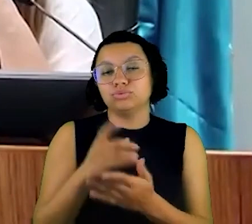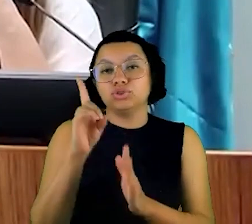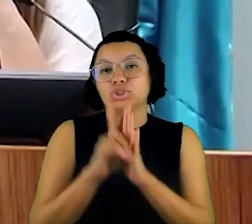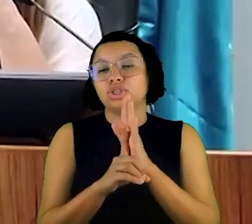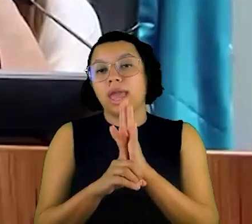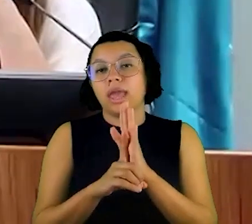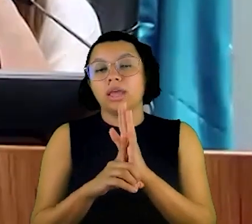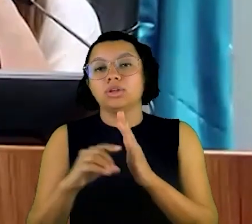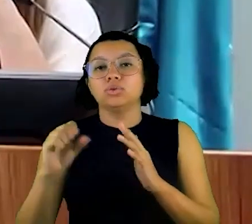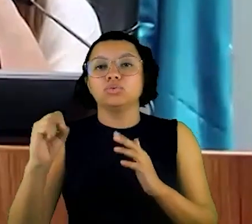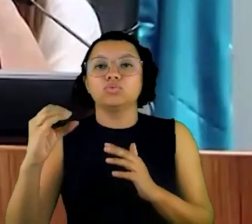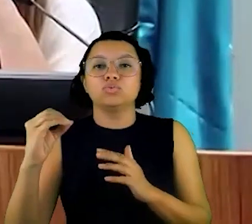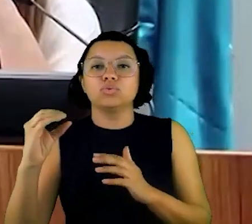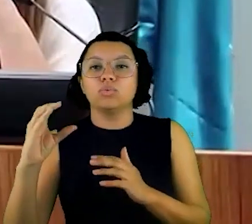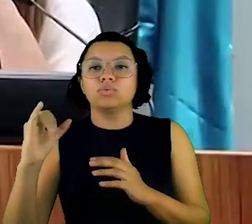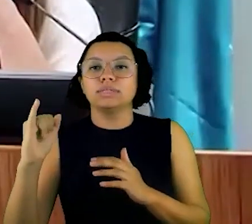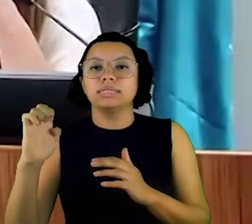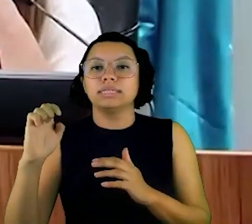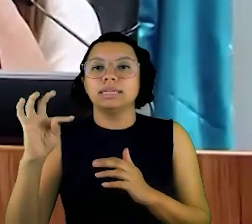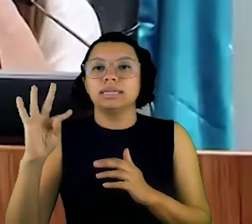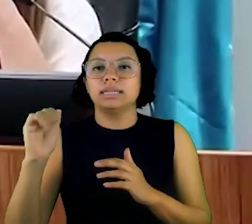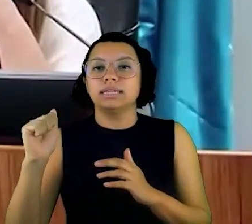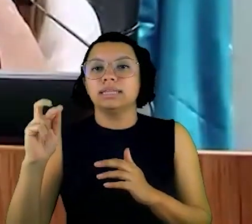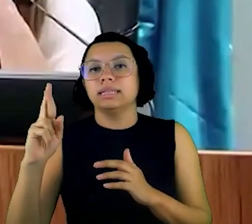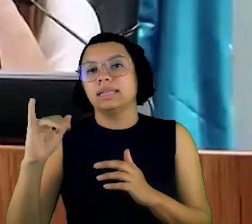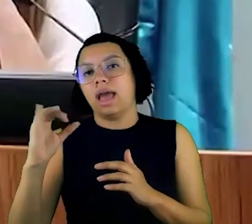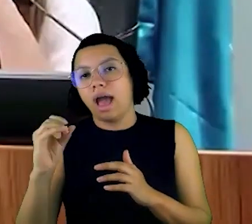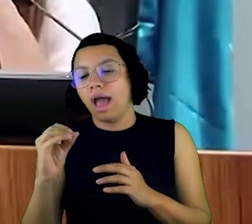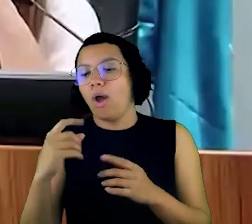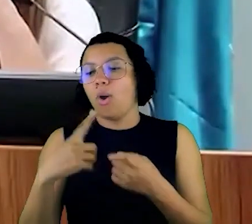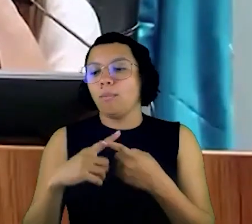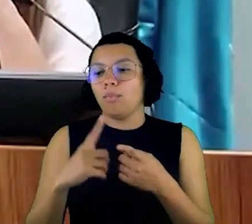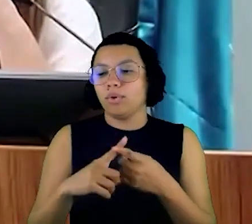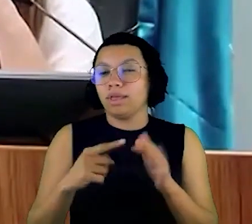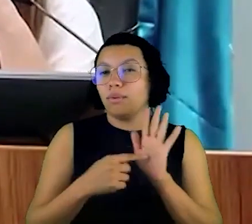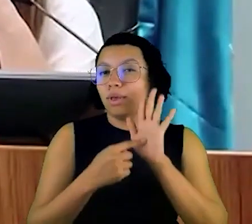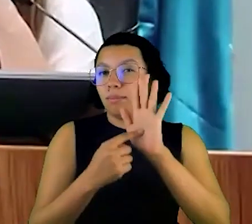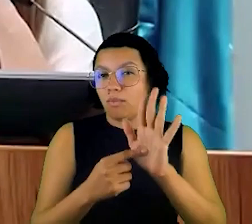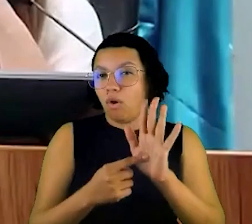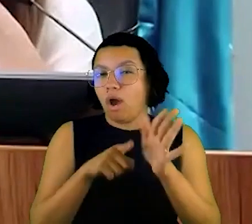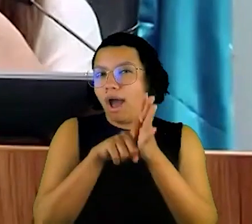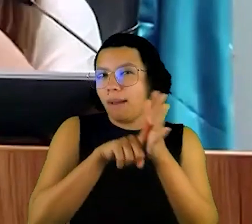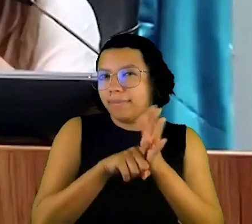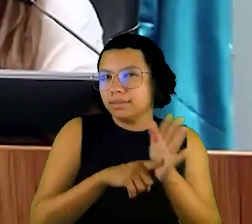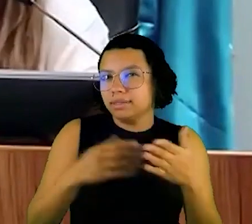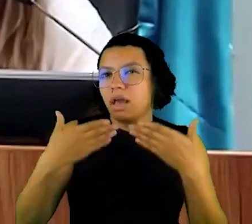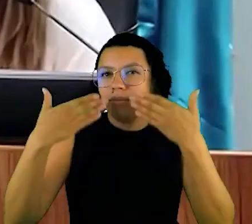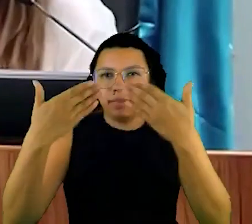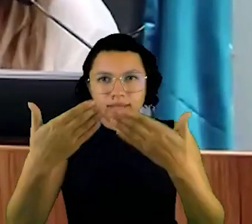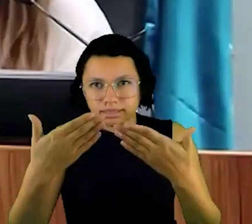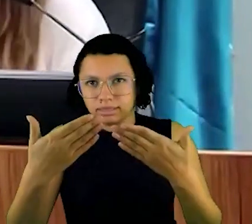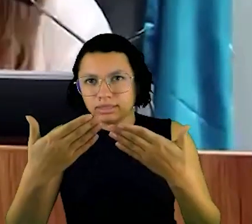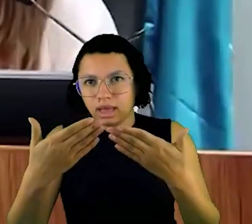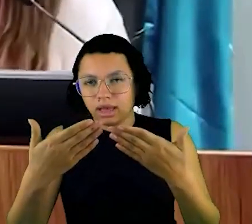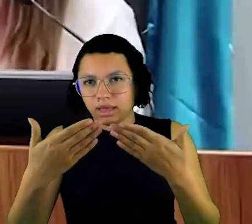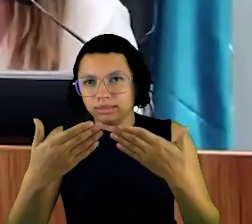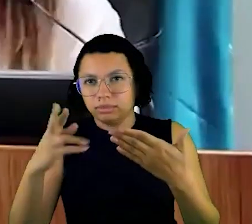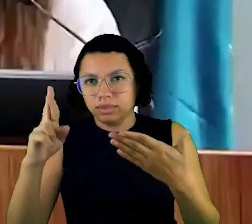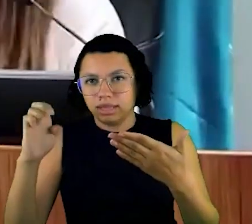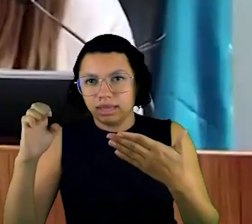a demonstração da simulação pelas pesquisas que não são apresentadas, né,